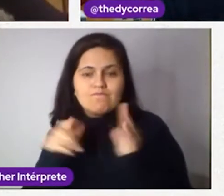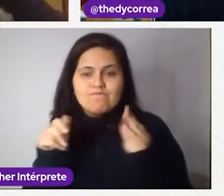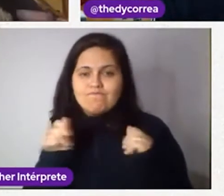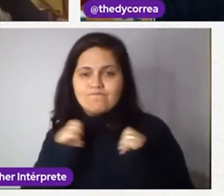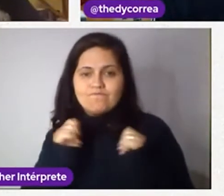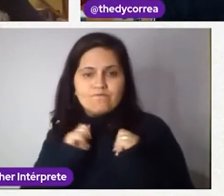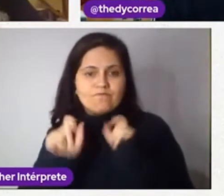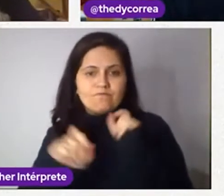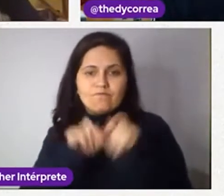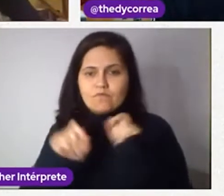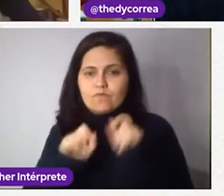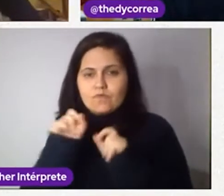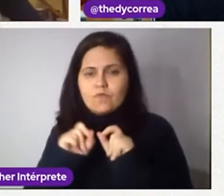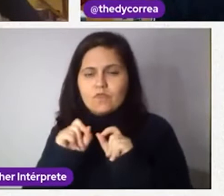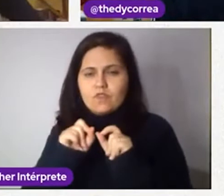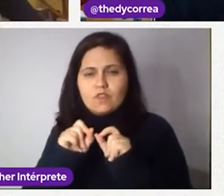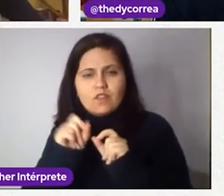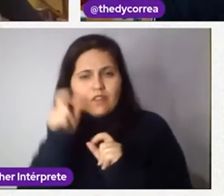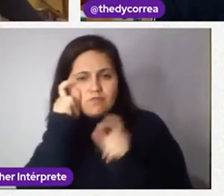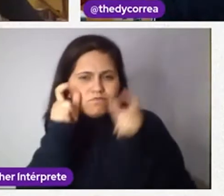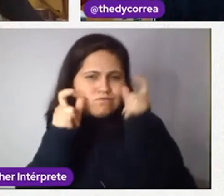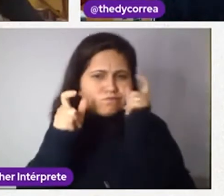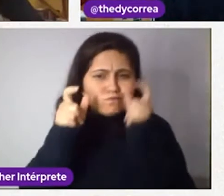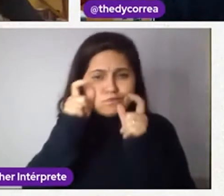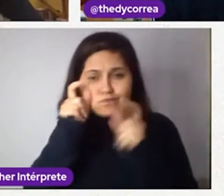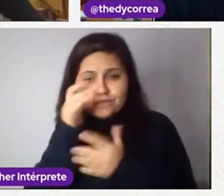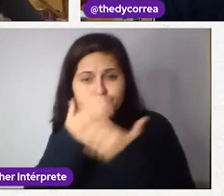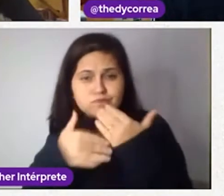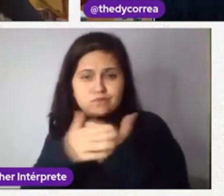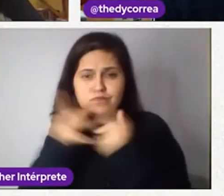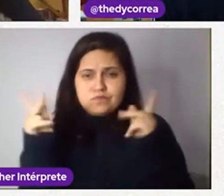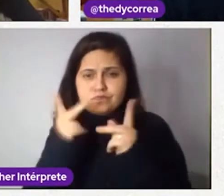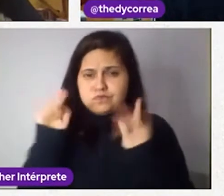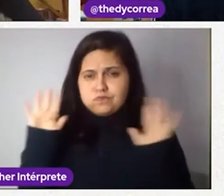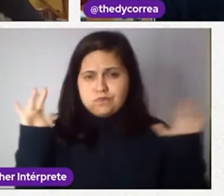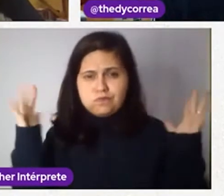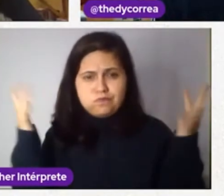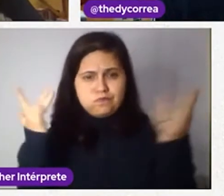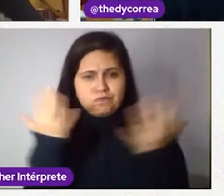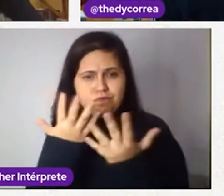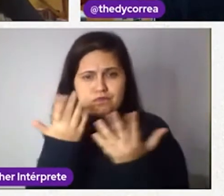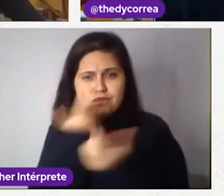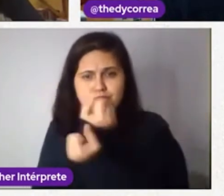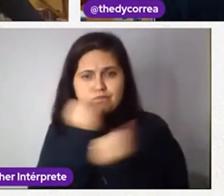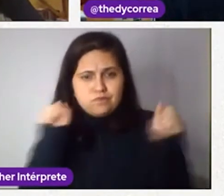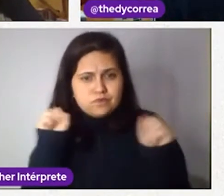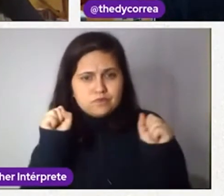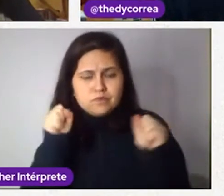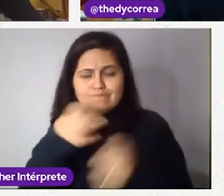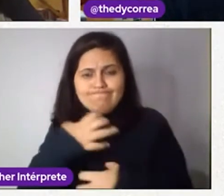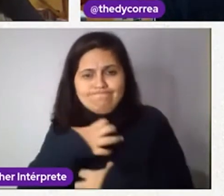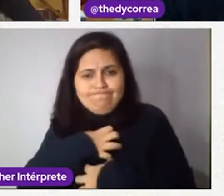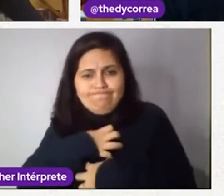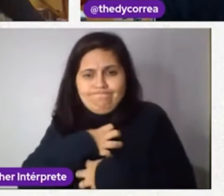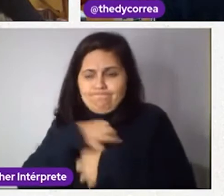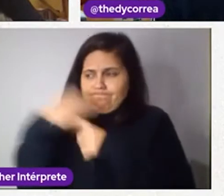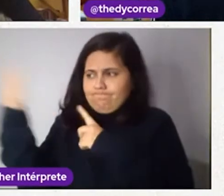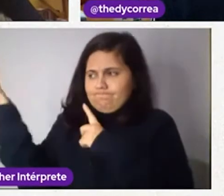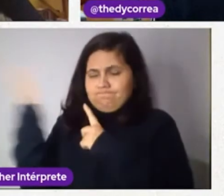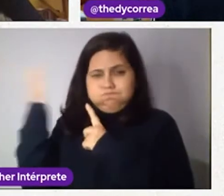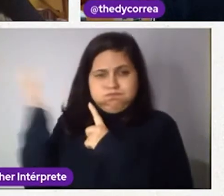que é um atento para o que acontece ao seu redor, é praticamente impossível que ele não se sinta afetado por isso,